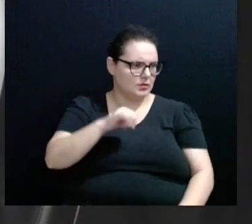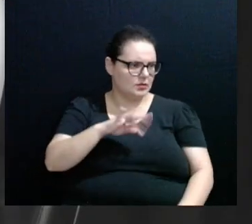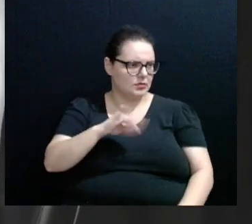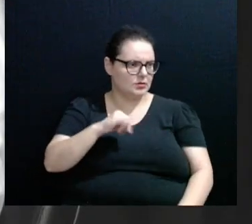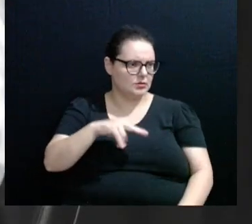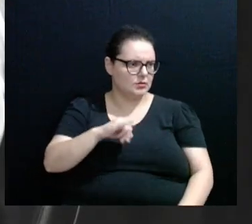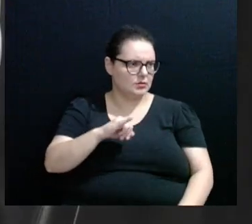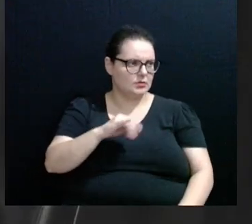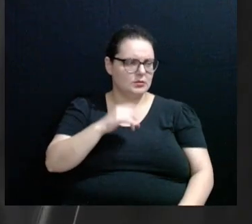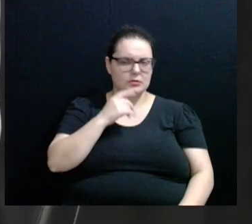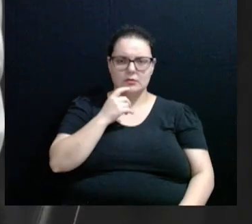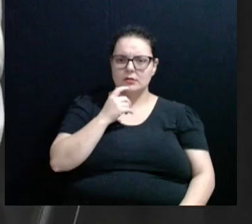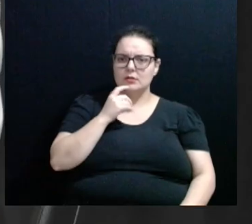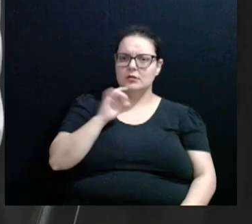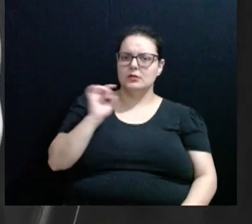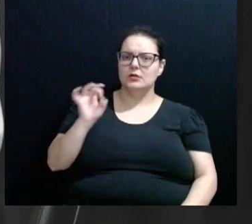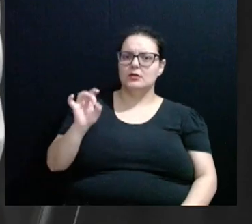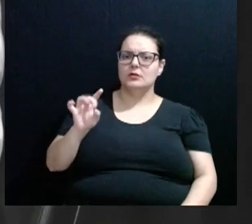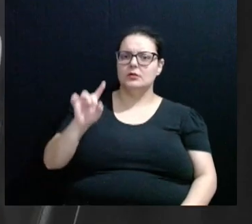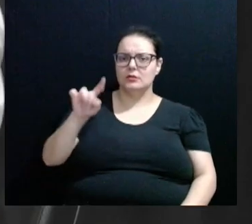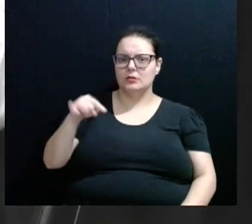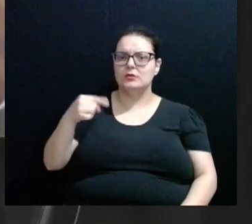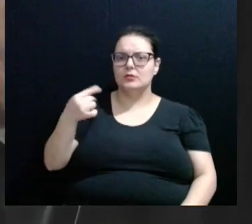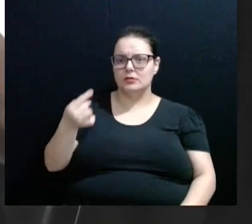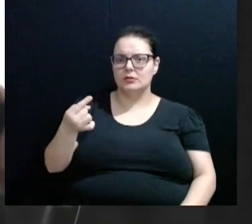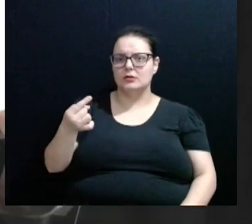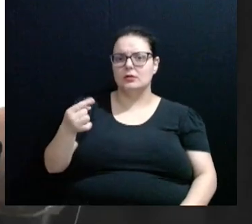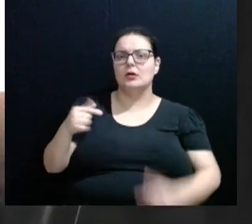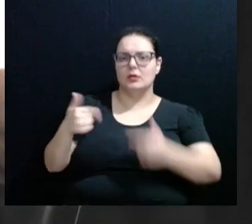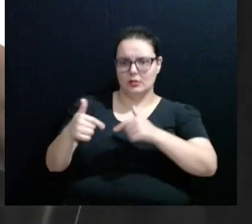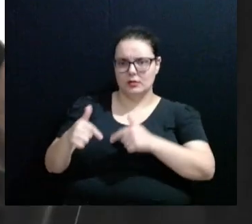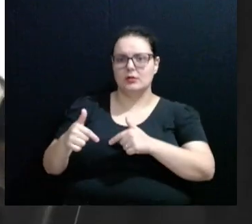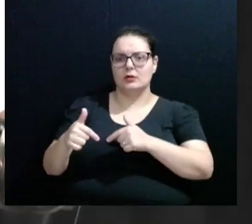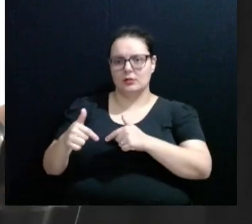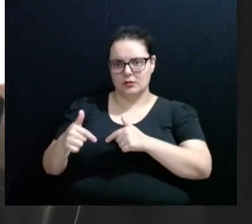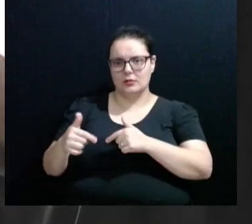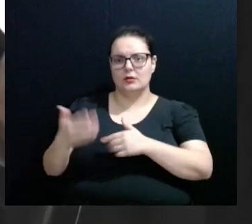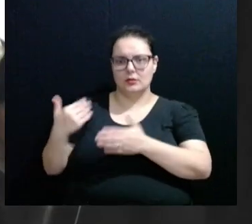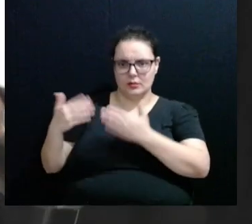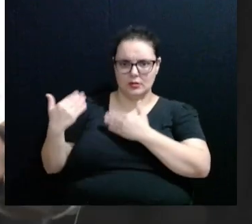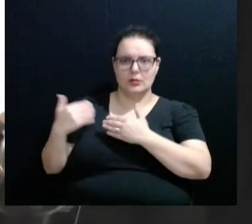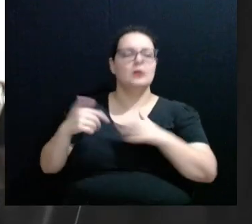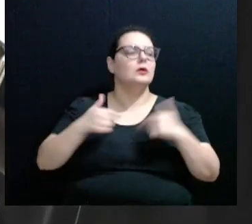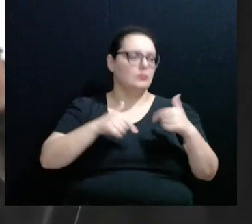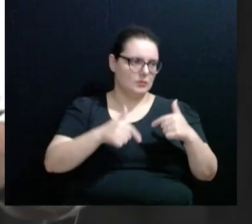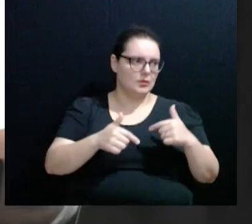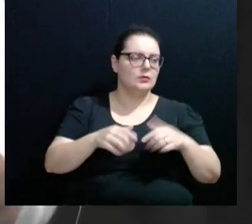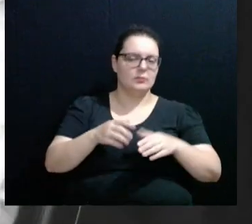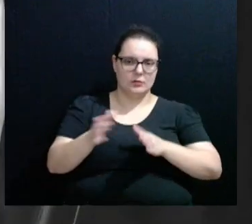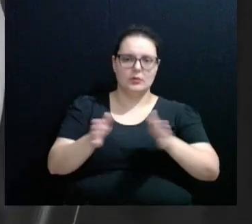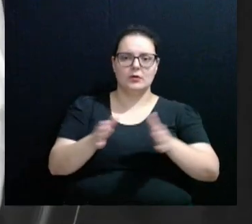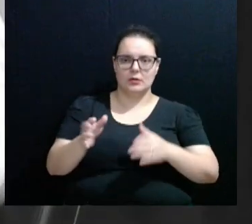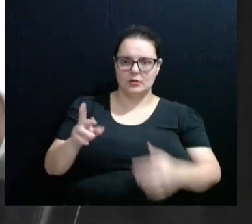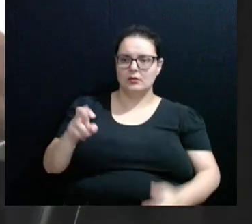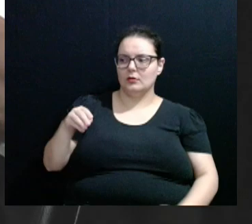Com o Santini só eu trabalhei com o Santini. Ah, tá. Você chegou a trabalhar isso, uma época. Com o Romeu.